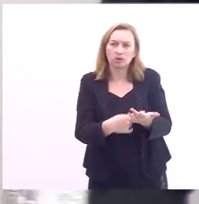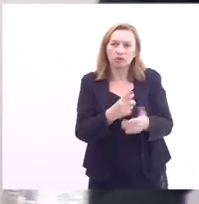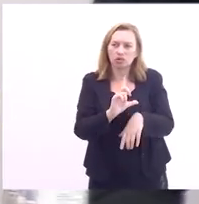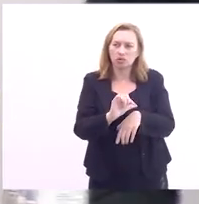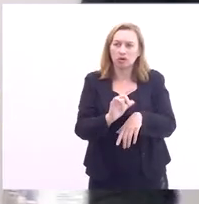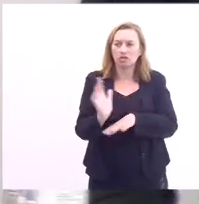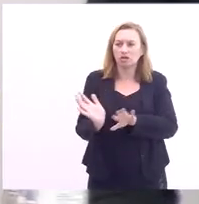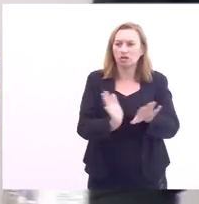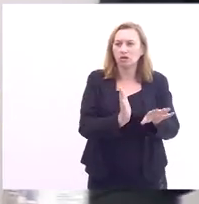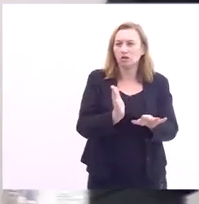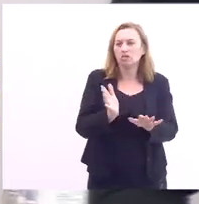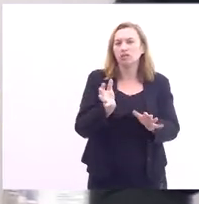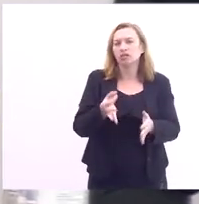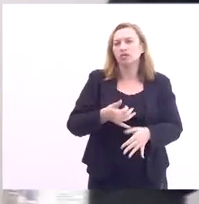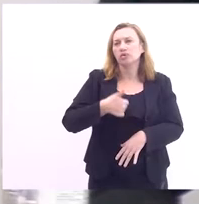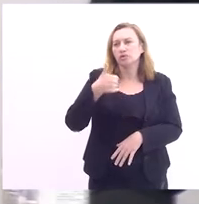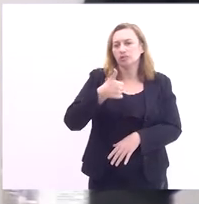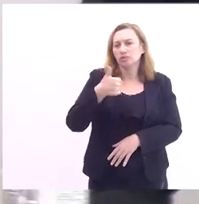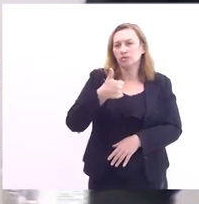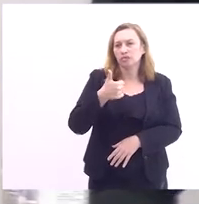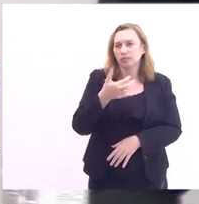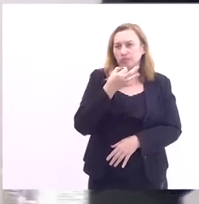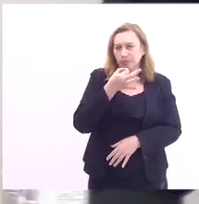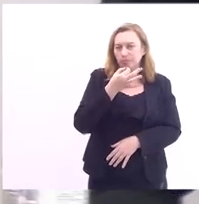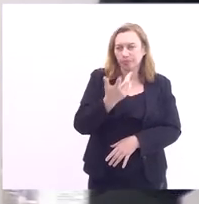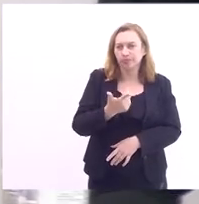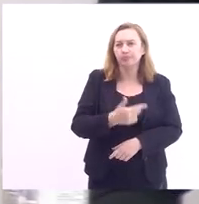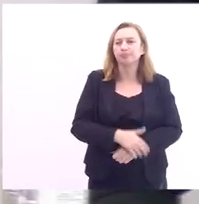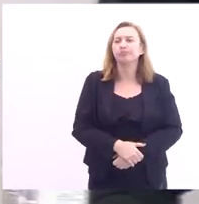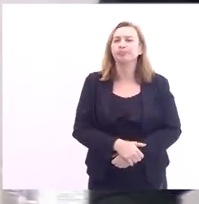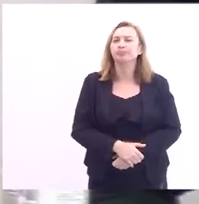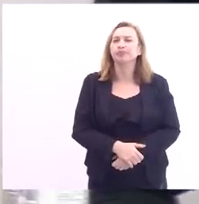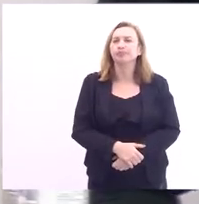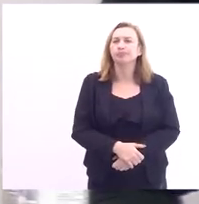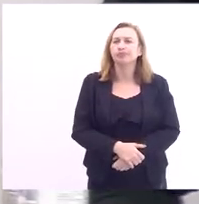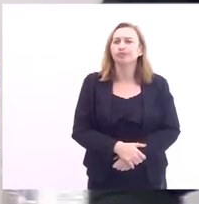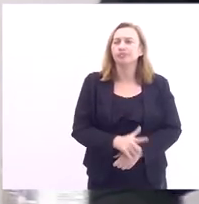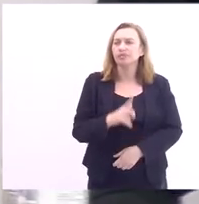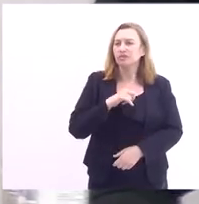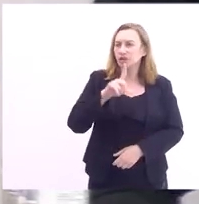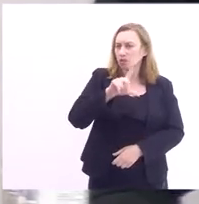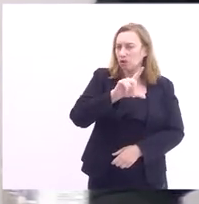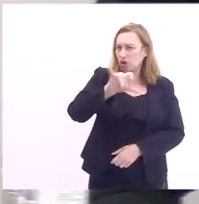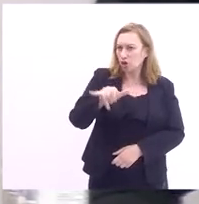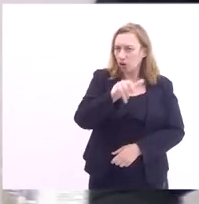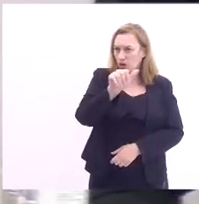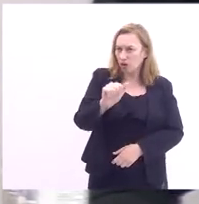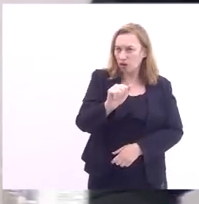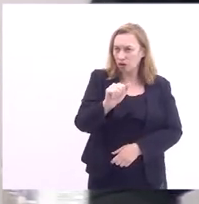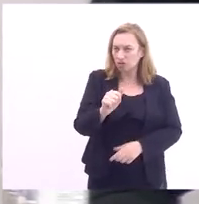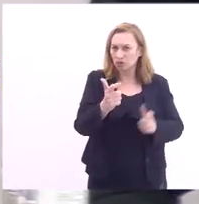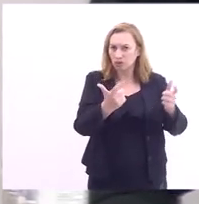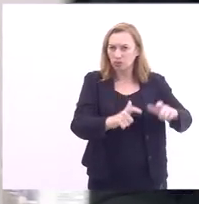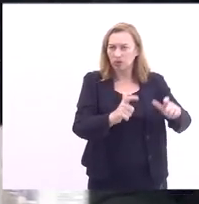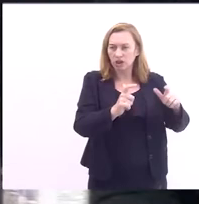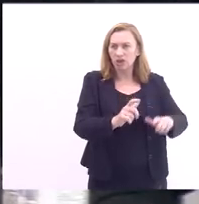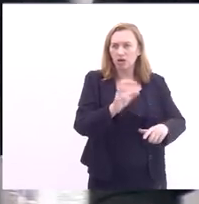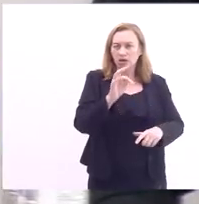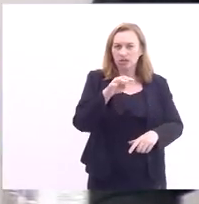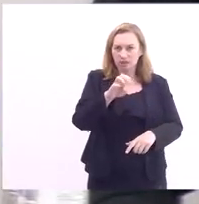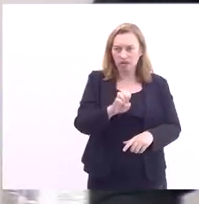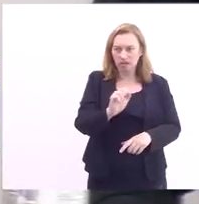algumas sugestões. Primeira sugestão é ter uma loja na região oceânica, pelo menos um terminal